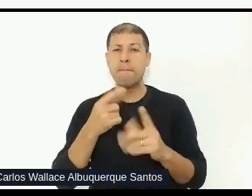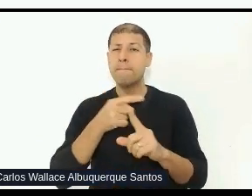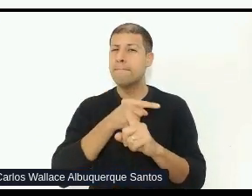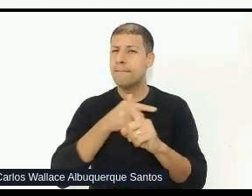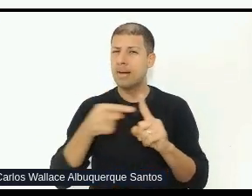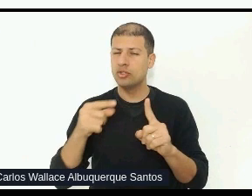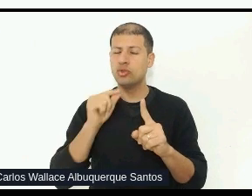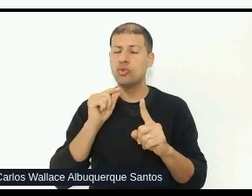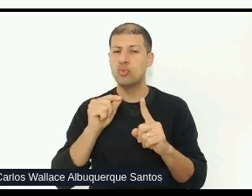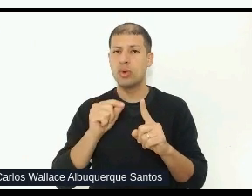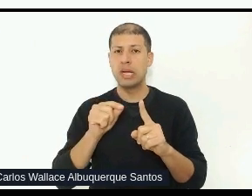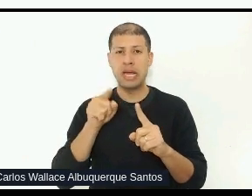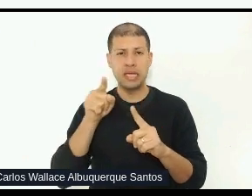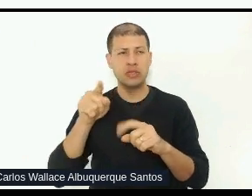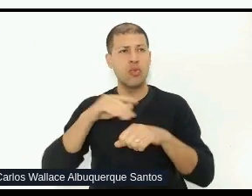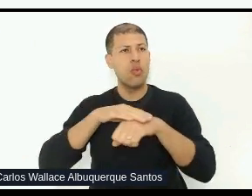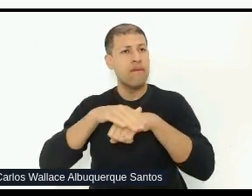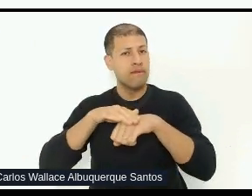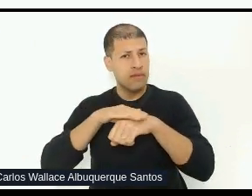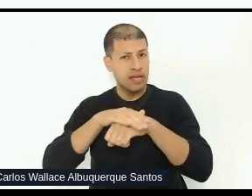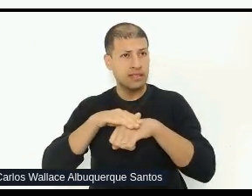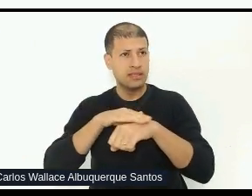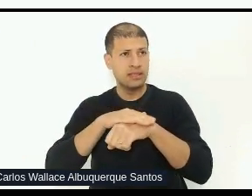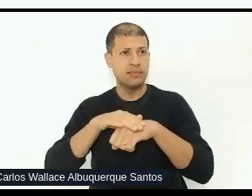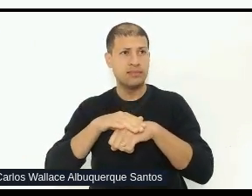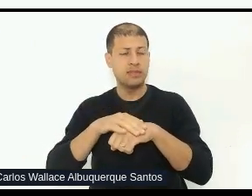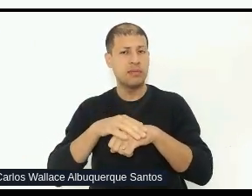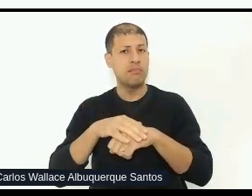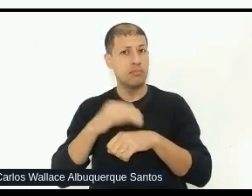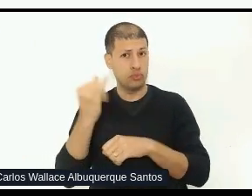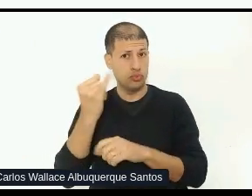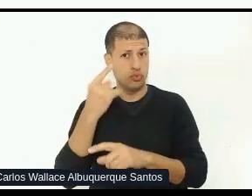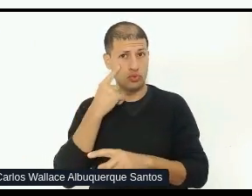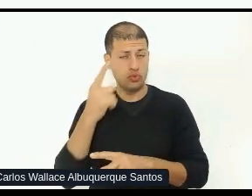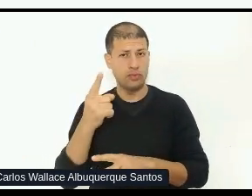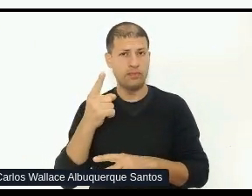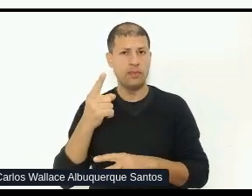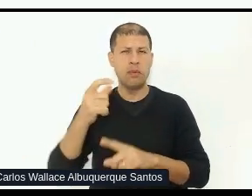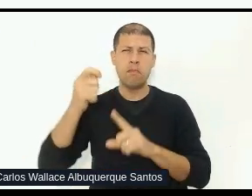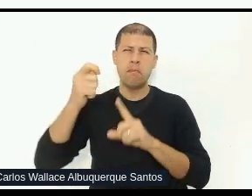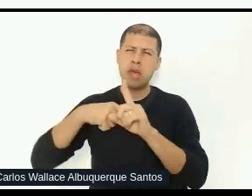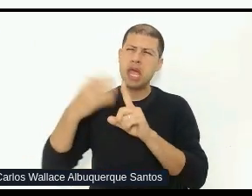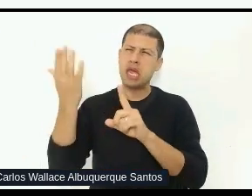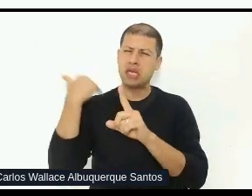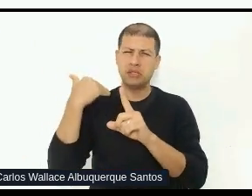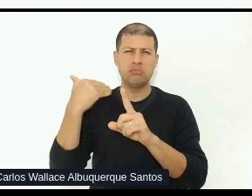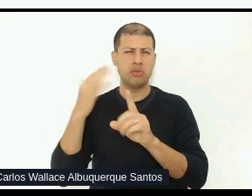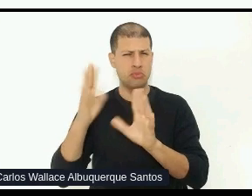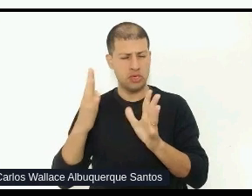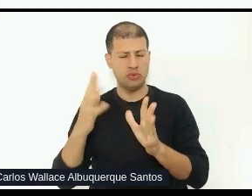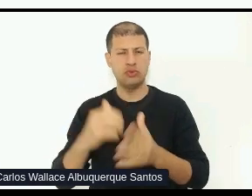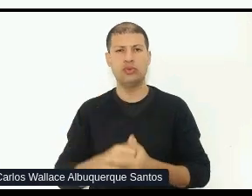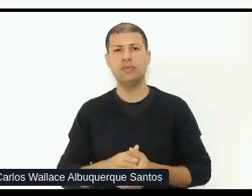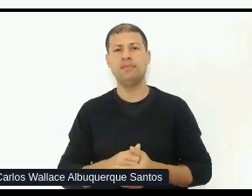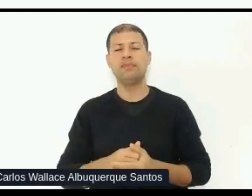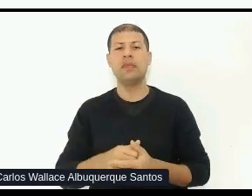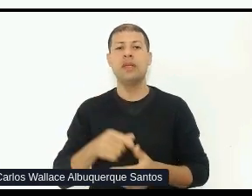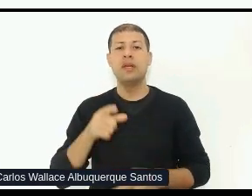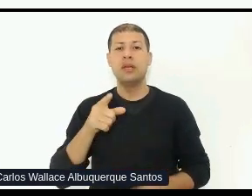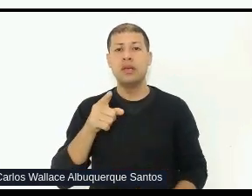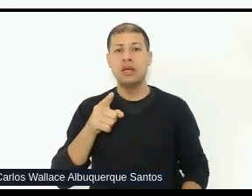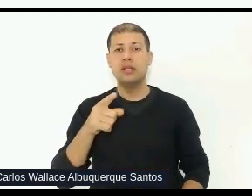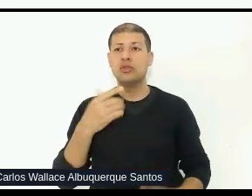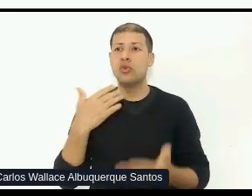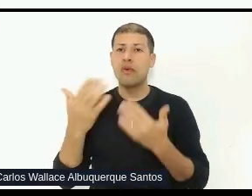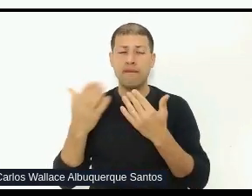por essa conversa aí, que vê que interessante. Há mais ou menos um mês essa conversa aconteceu, e o curioso é que essa conversa